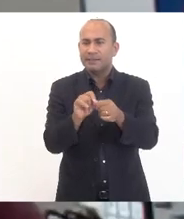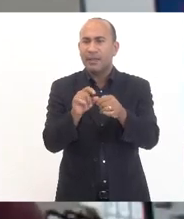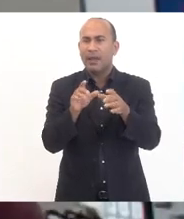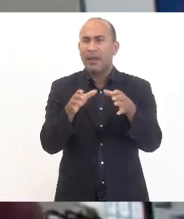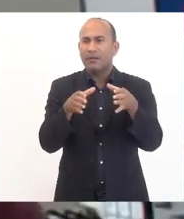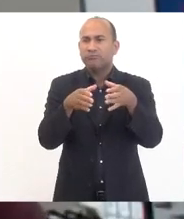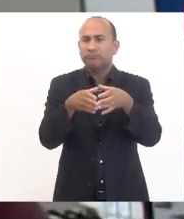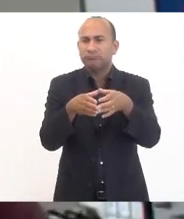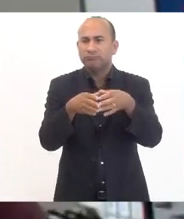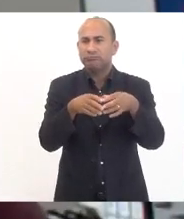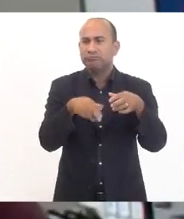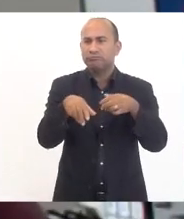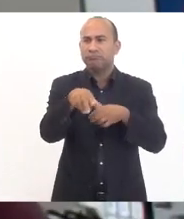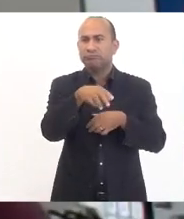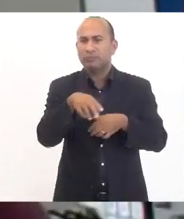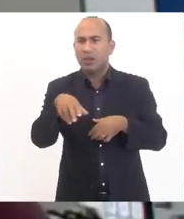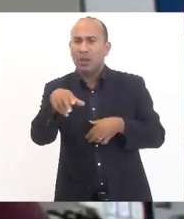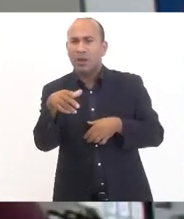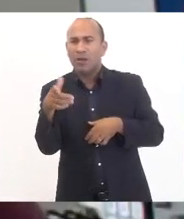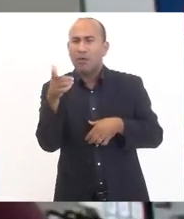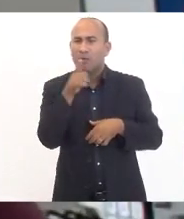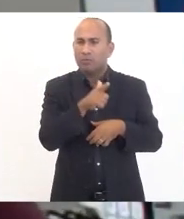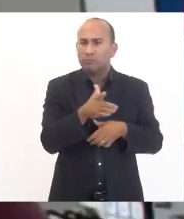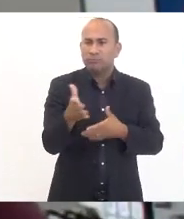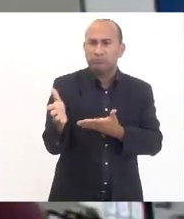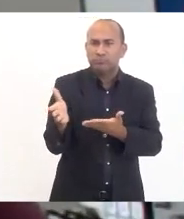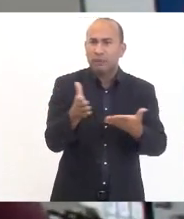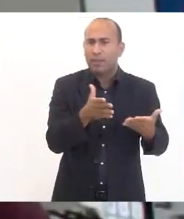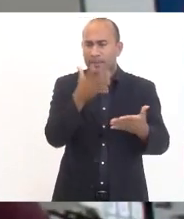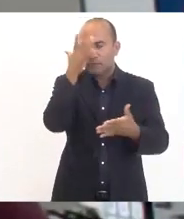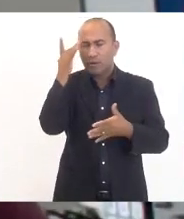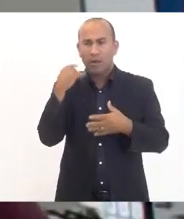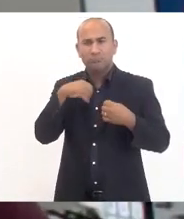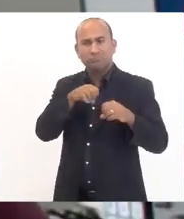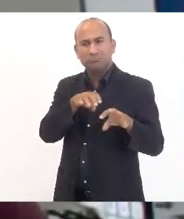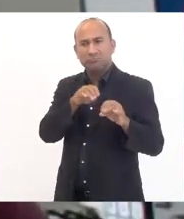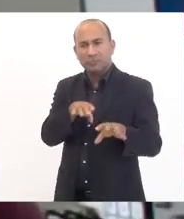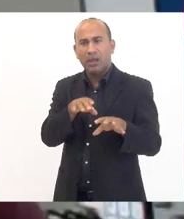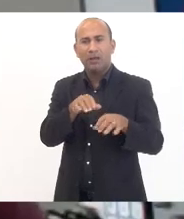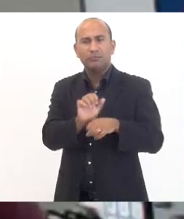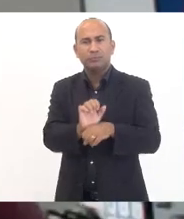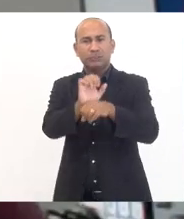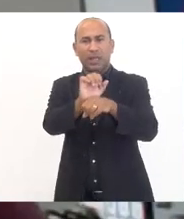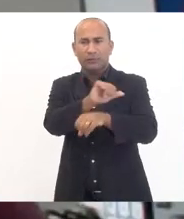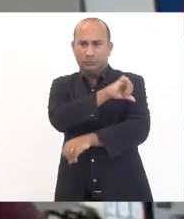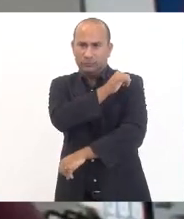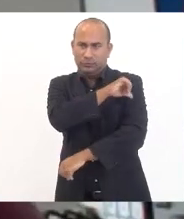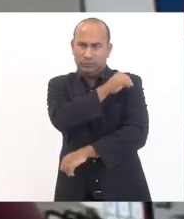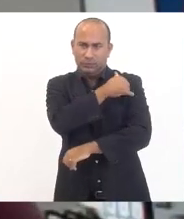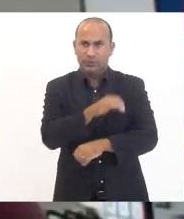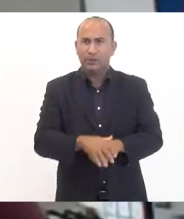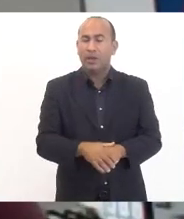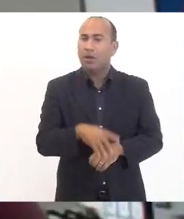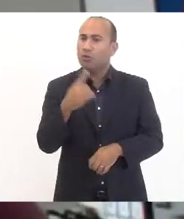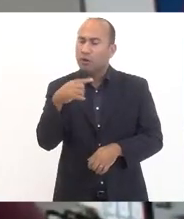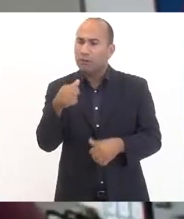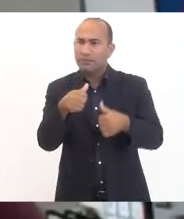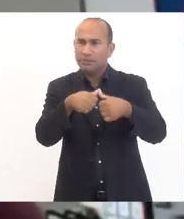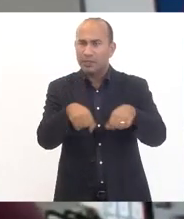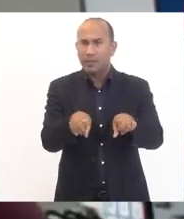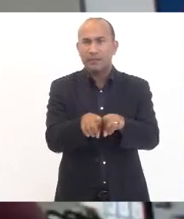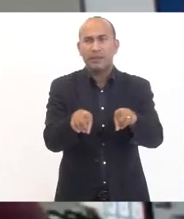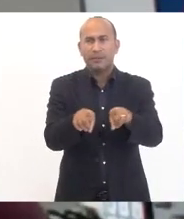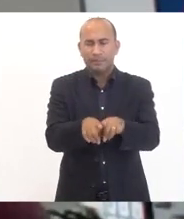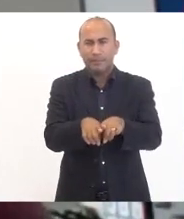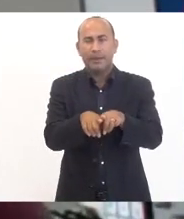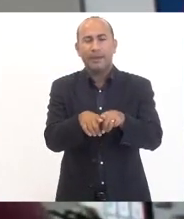África. Convidamos algumas autoridades do campo da educação do Estado, do município do Rio de Janeiro, e vamos estar também com a presença